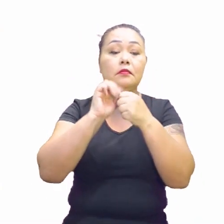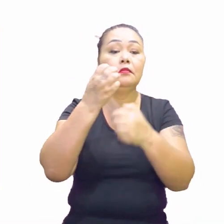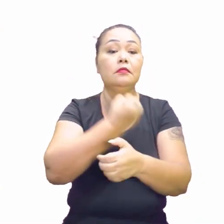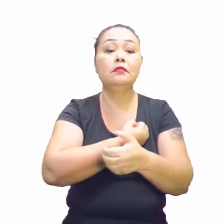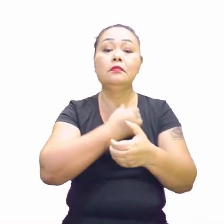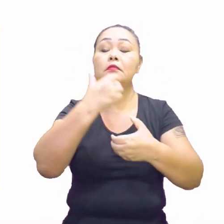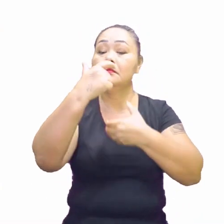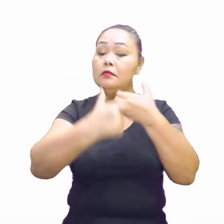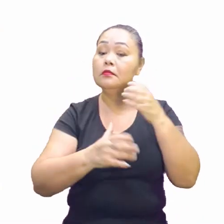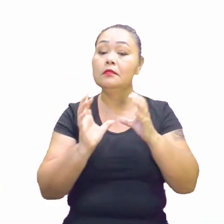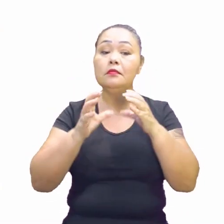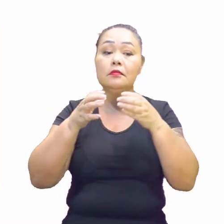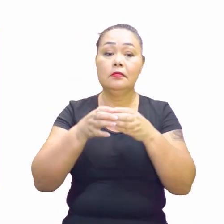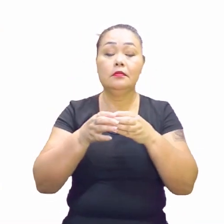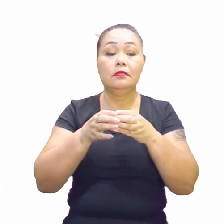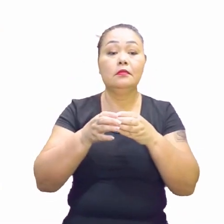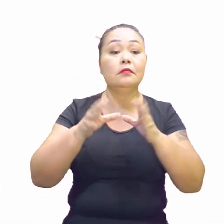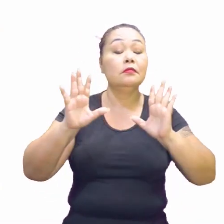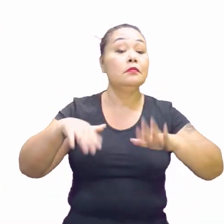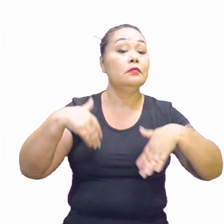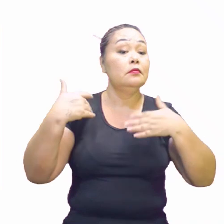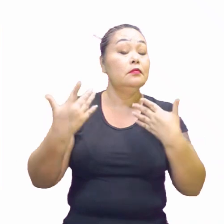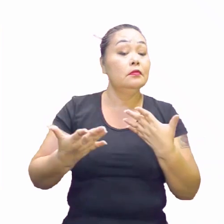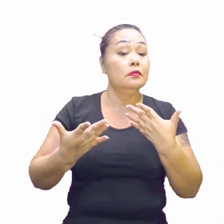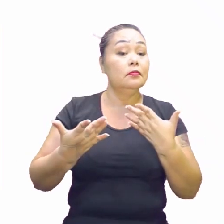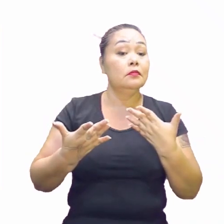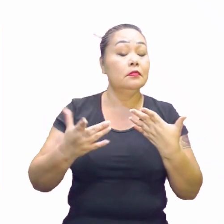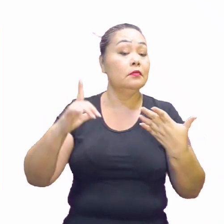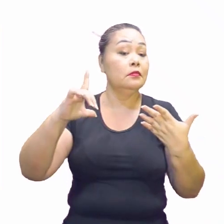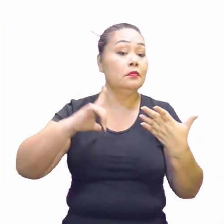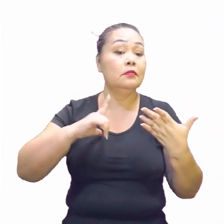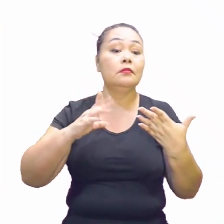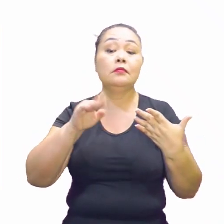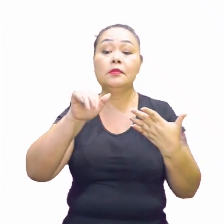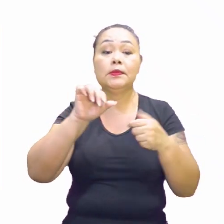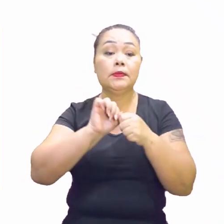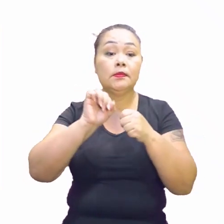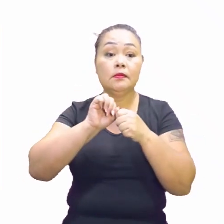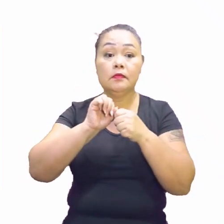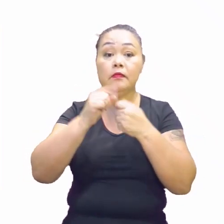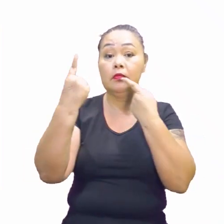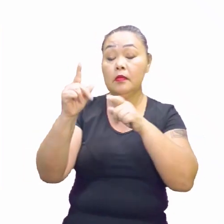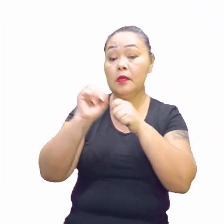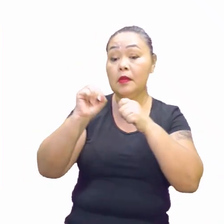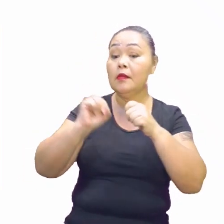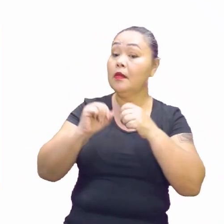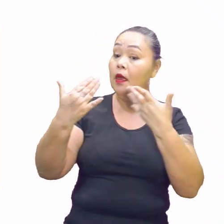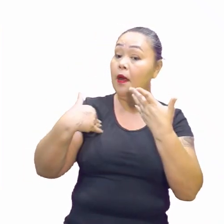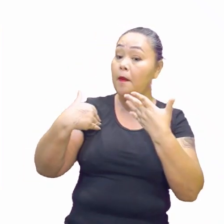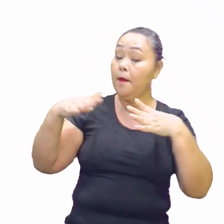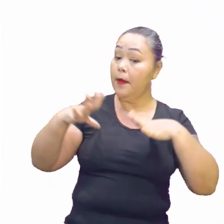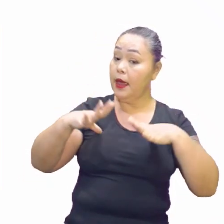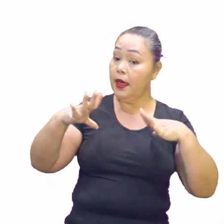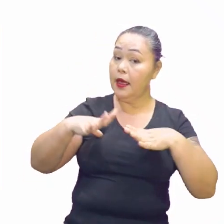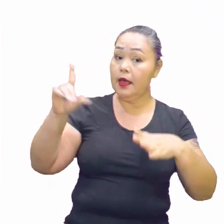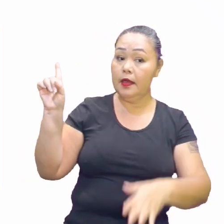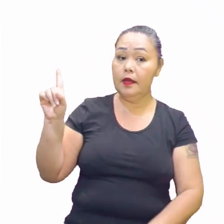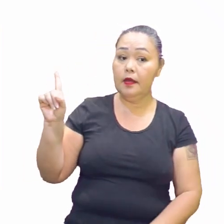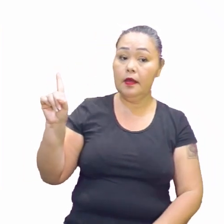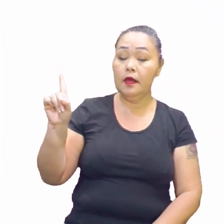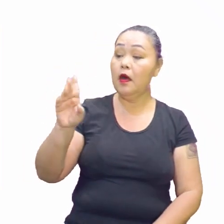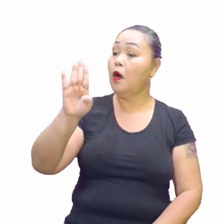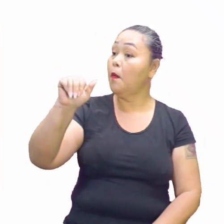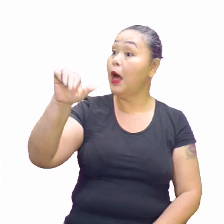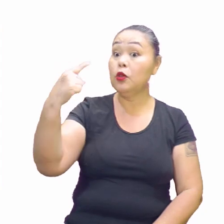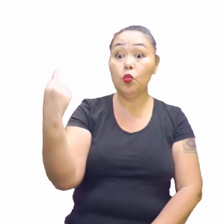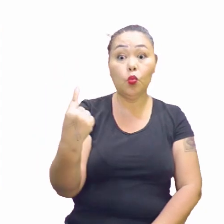substantivo coletivo. Então, se eu tenho aqui o bando perturbou a pacata cidade, olha aqui, tá